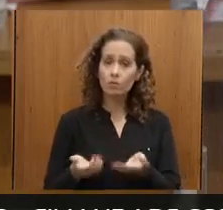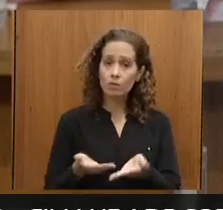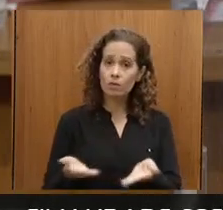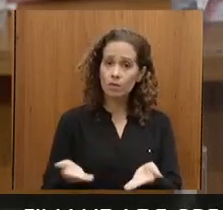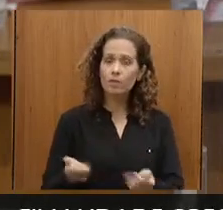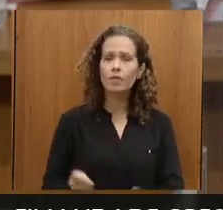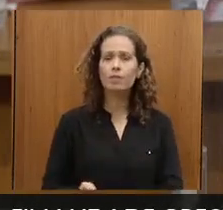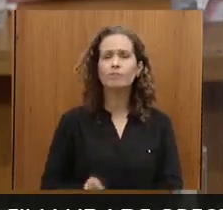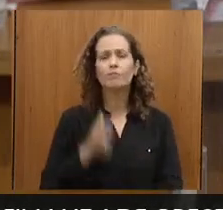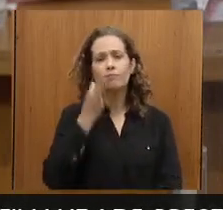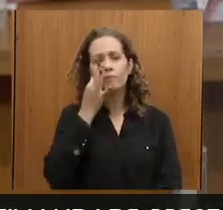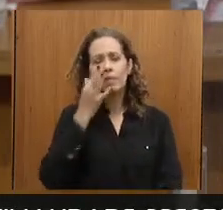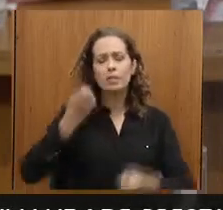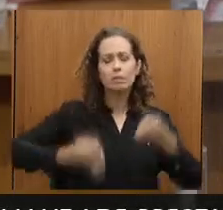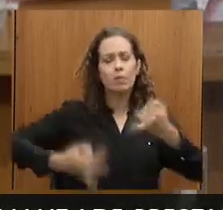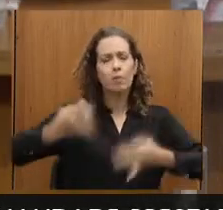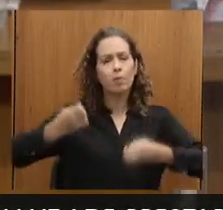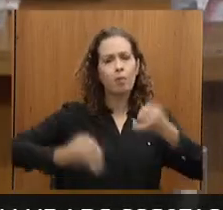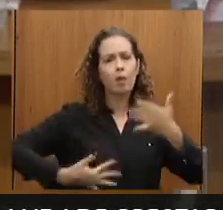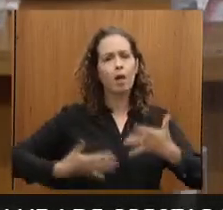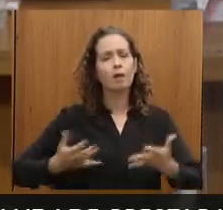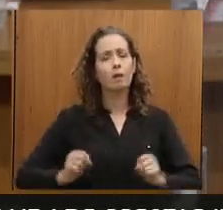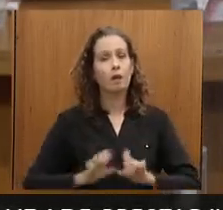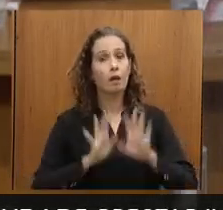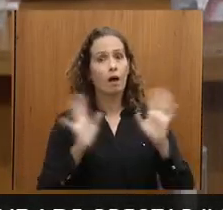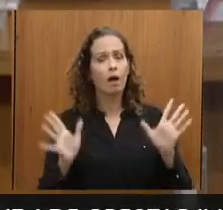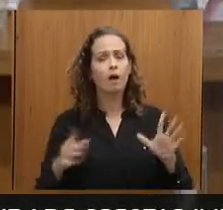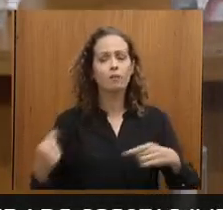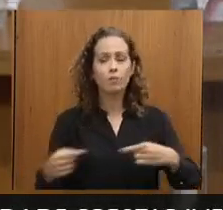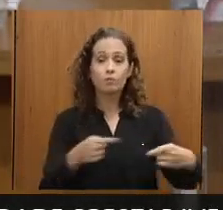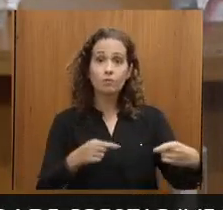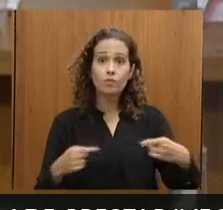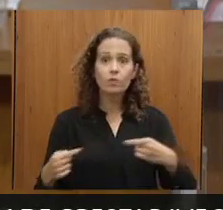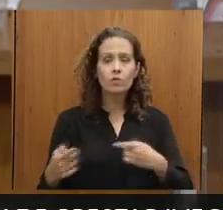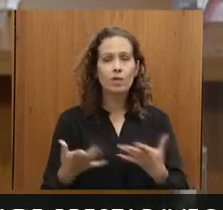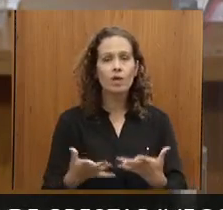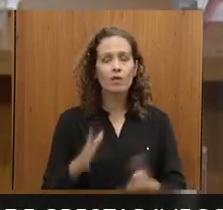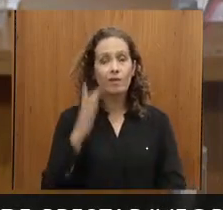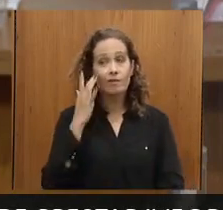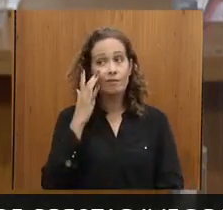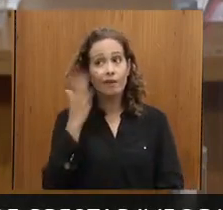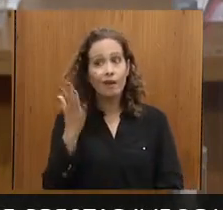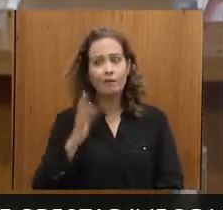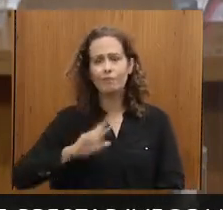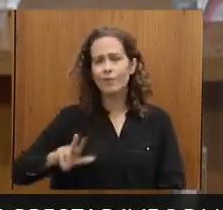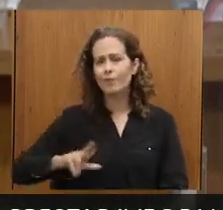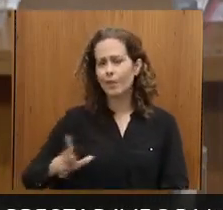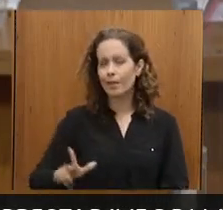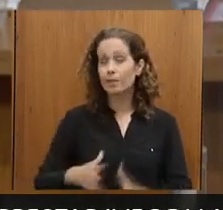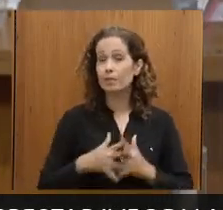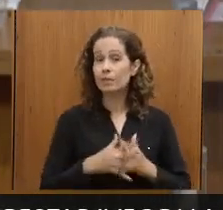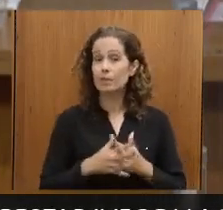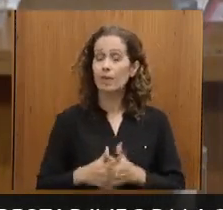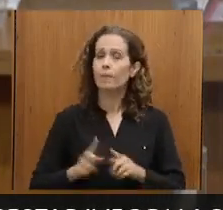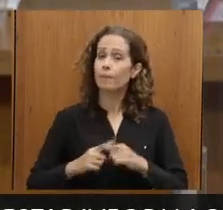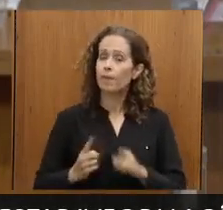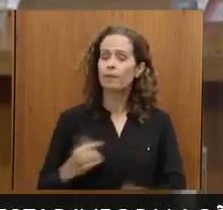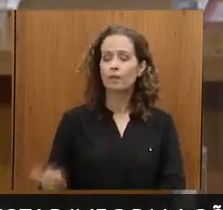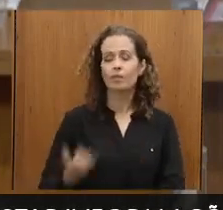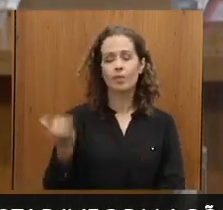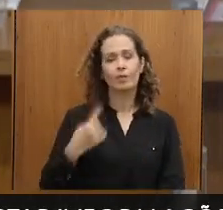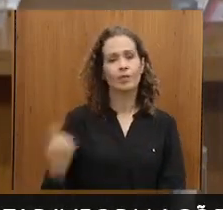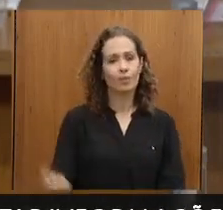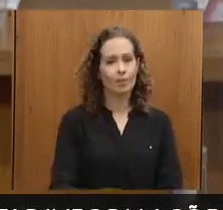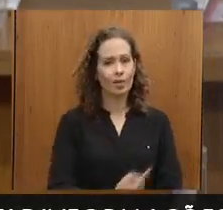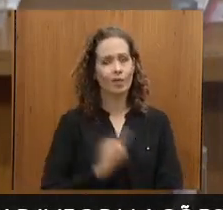prestar os esclarecimentos, promover esse diálogo, que nem sempre é fácil, ele é complexo, mas ele é importante para nós, eu acho que ele é